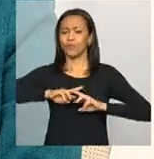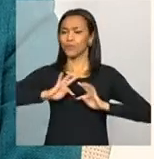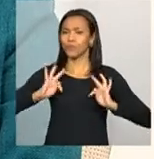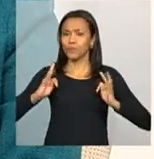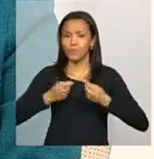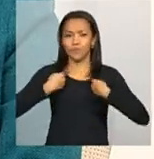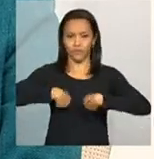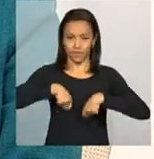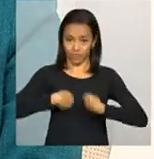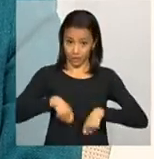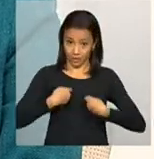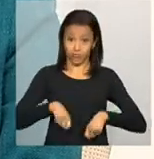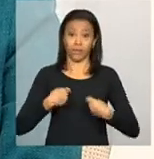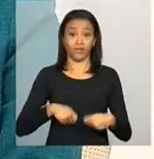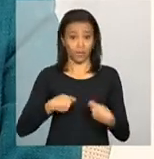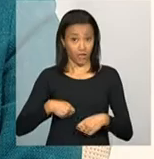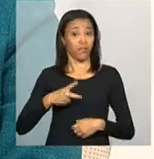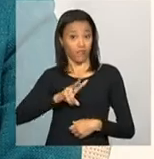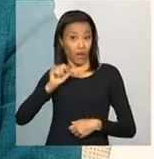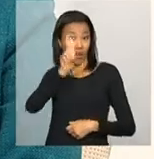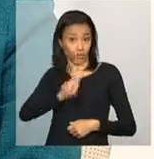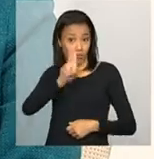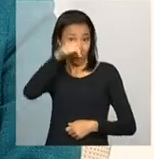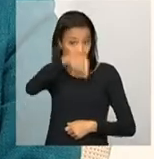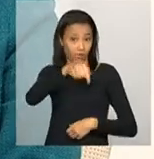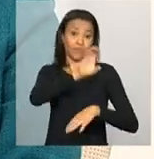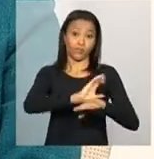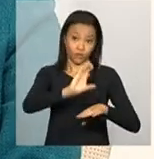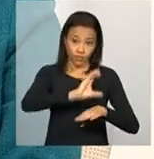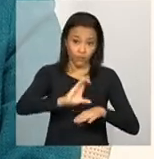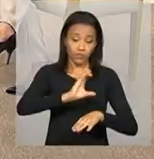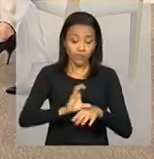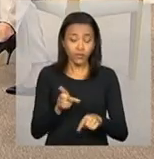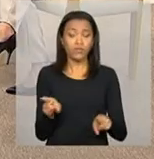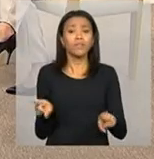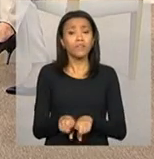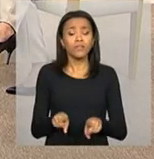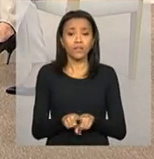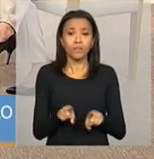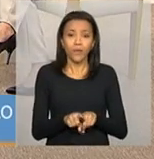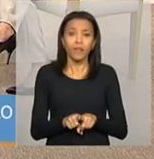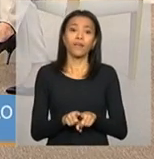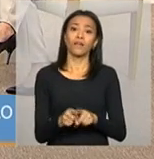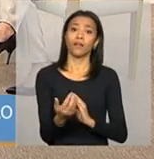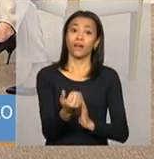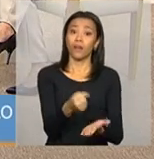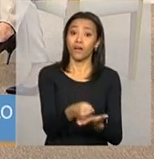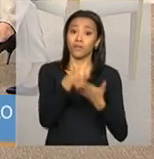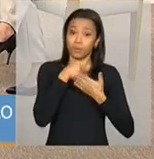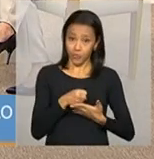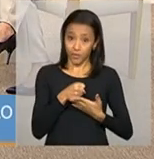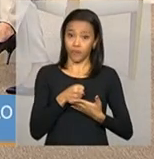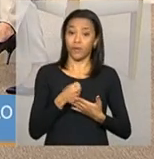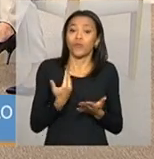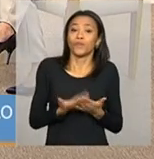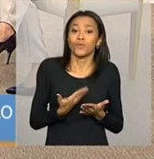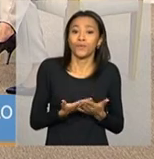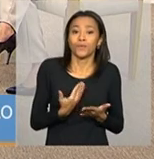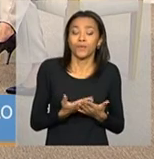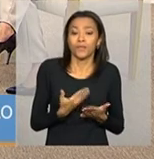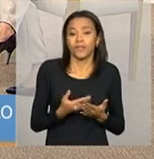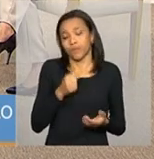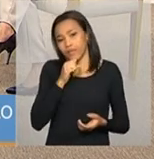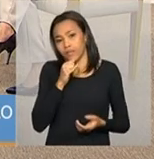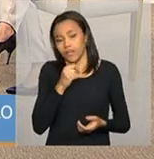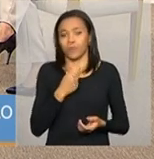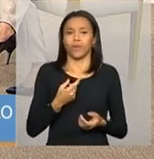equipamento, de insumo que seja necessário para realizar o curso e, inclusive, assistência estudantil na forma de auxílio